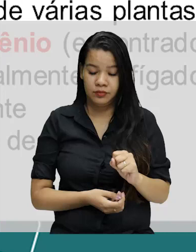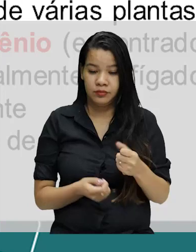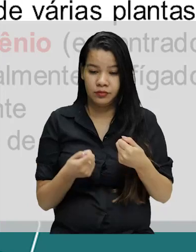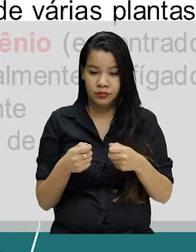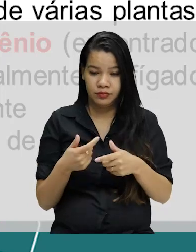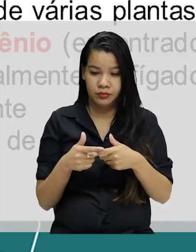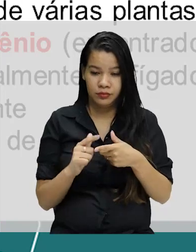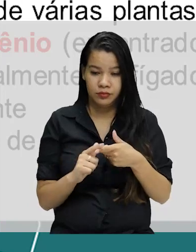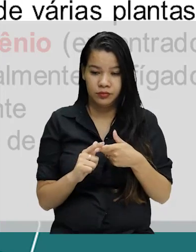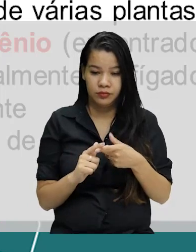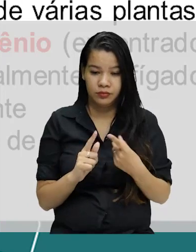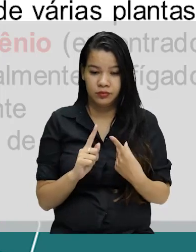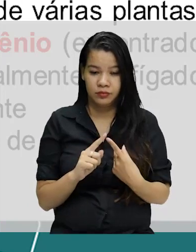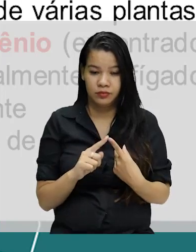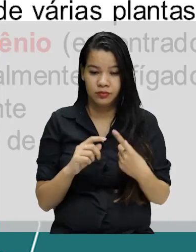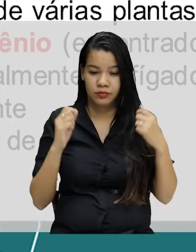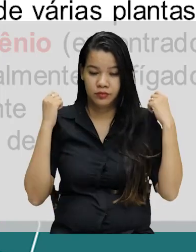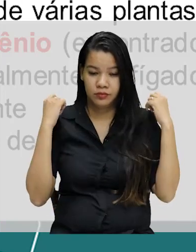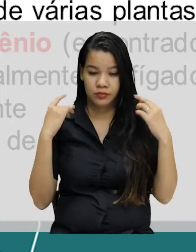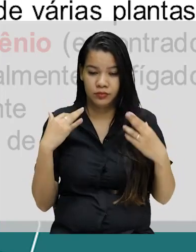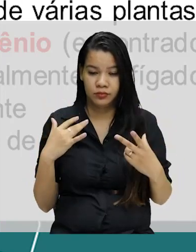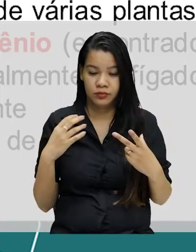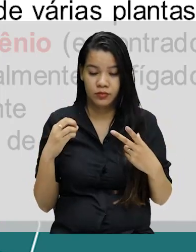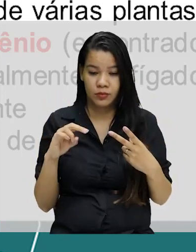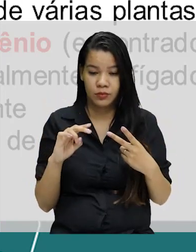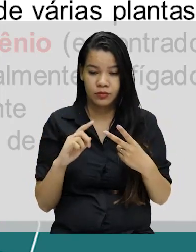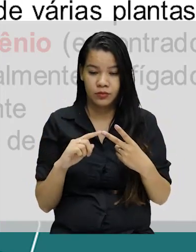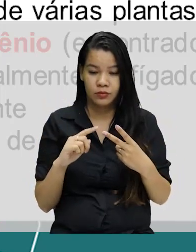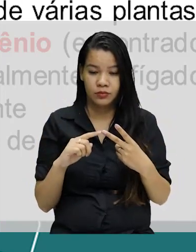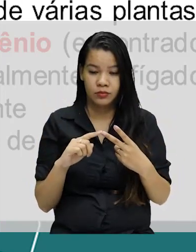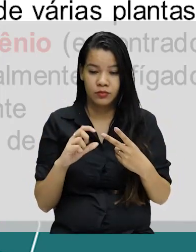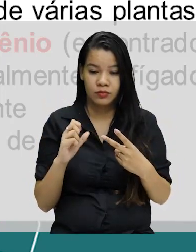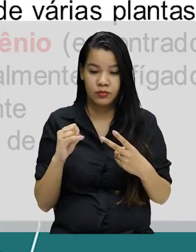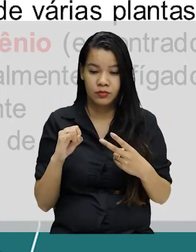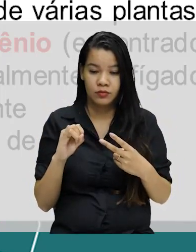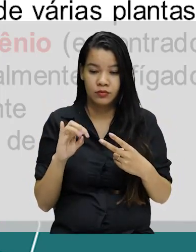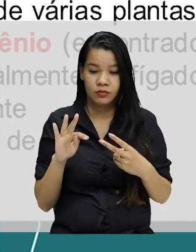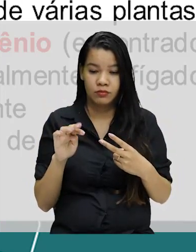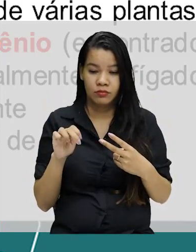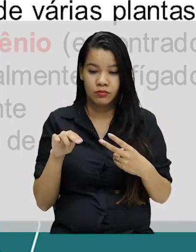divididos em polímeros naturais ou então polímeros